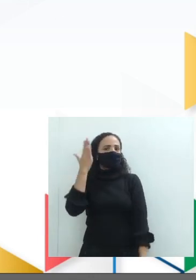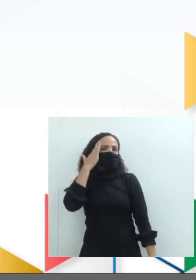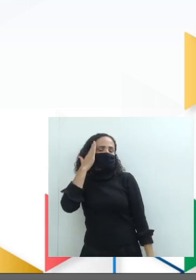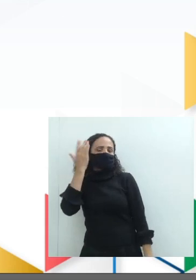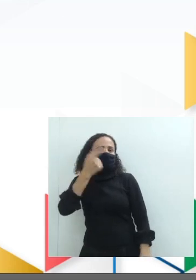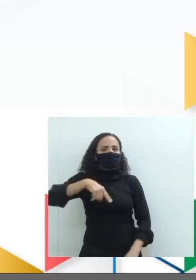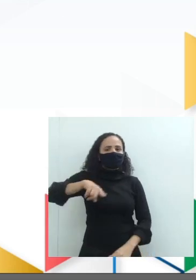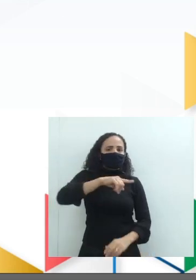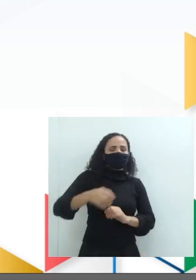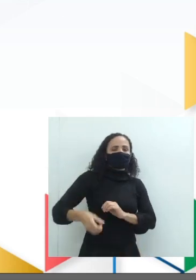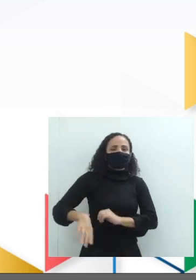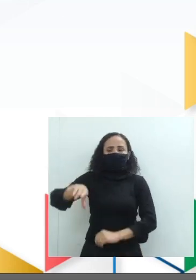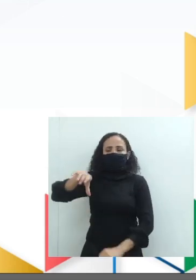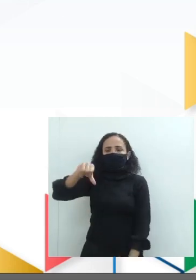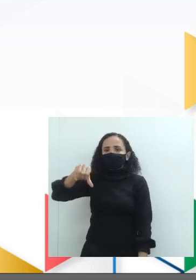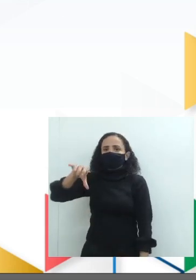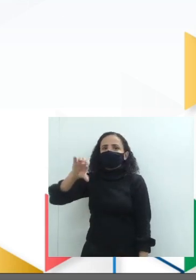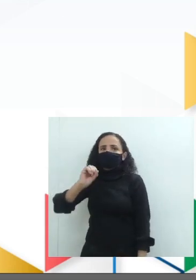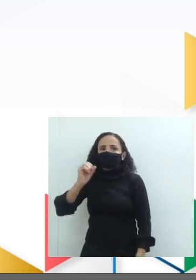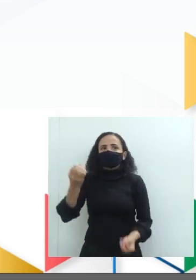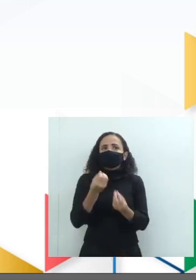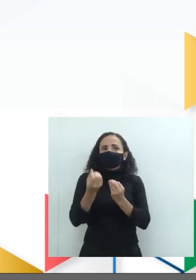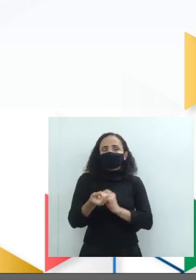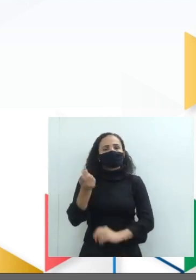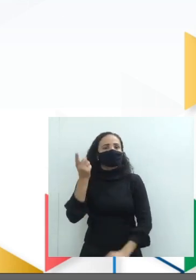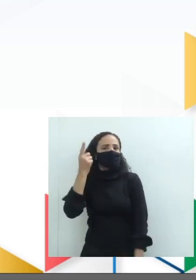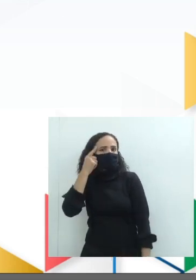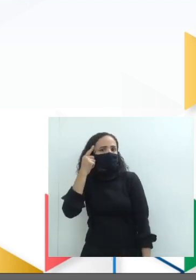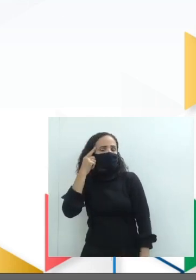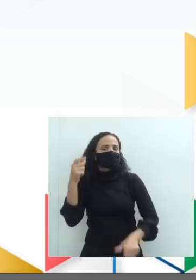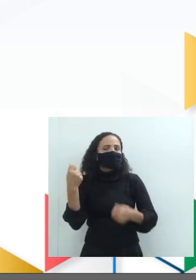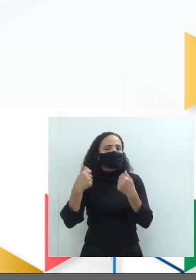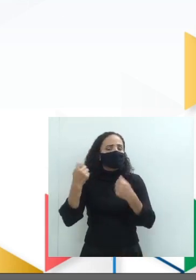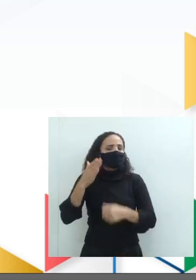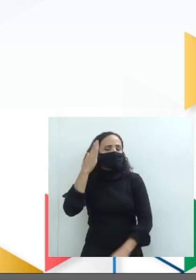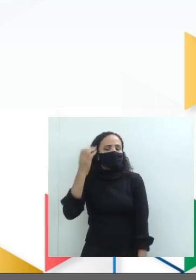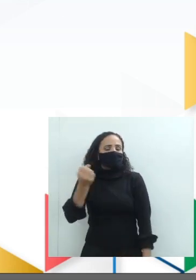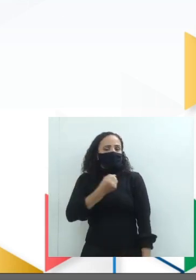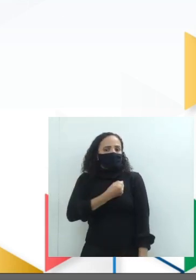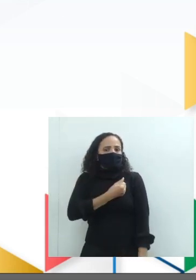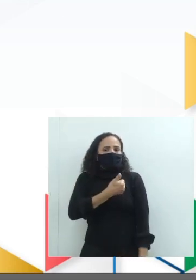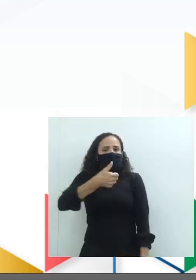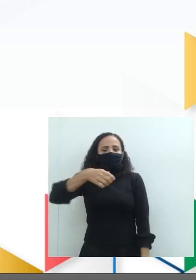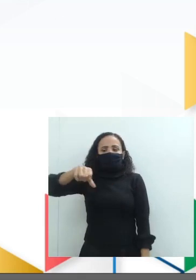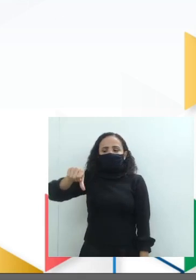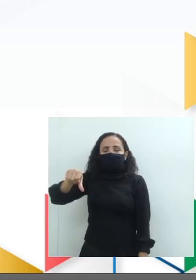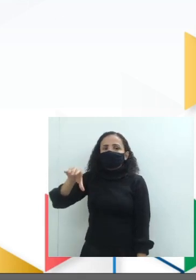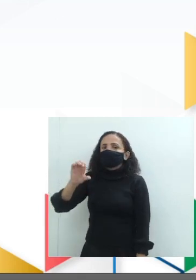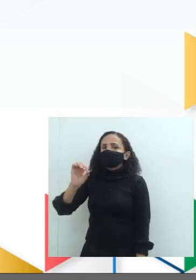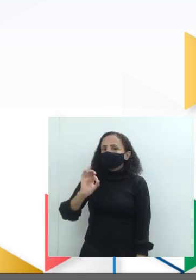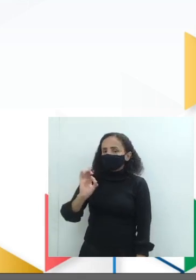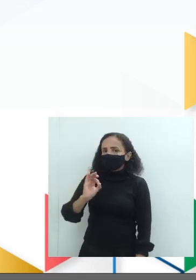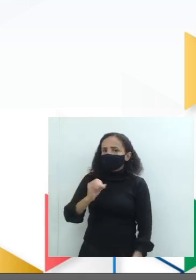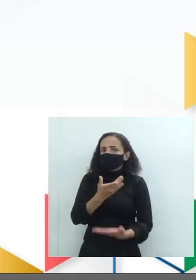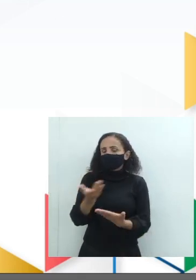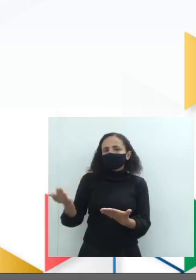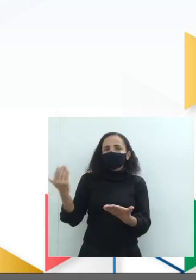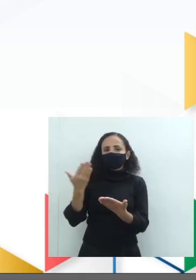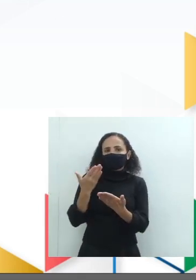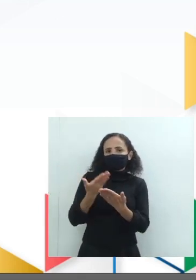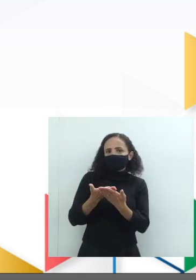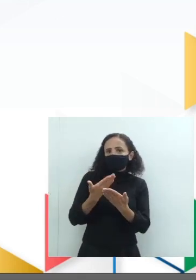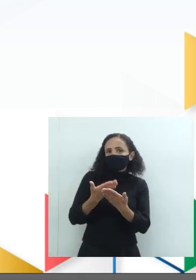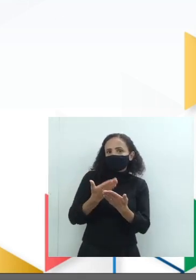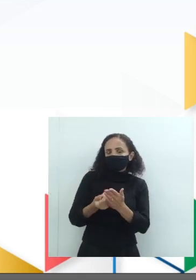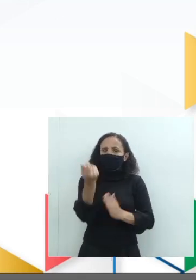Veja, 90 graus é o símbolo, não pode esquecer disso, tá? Esse símbolo está aí bem claro em geometria. Do outro lado, ele